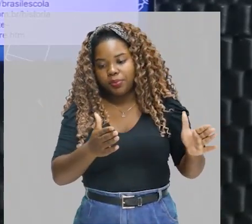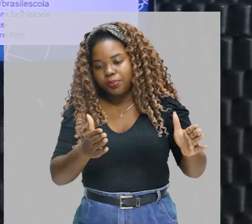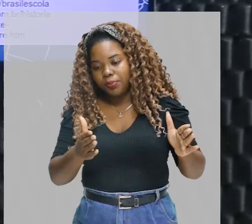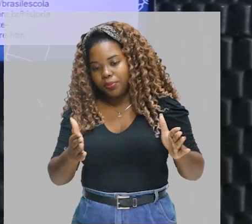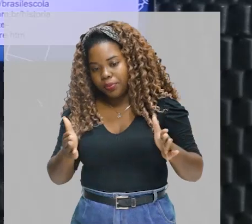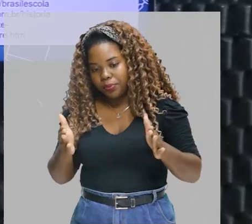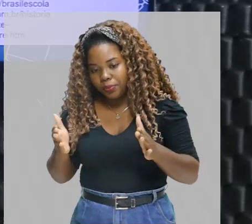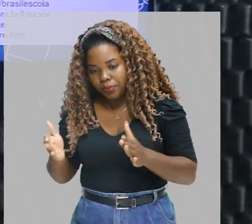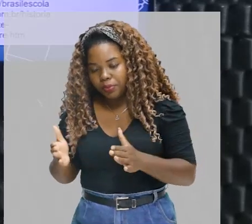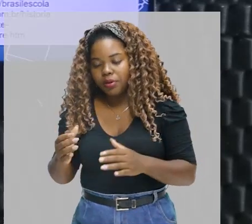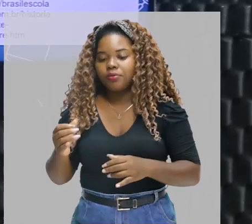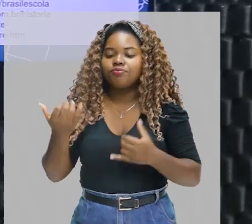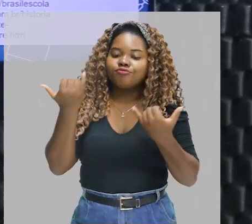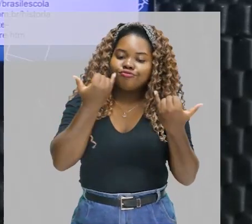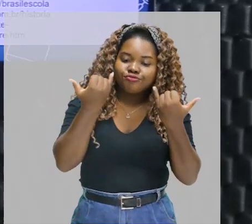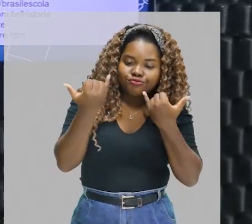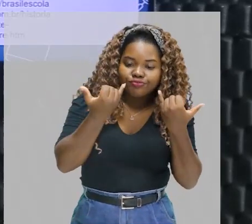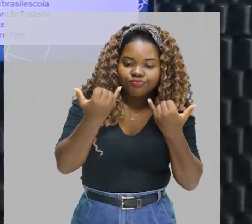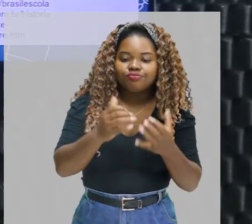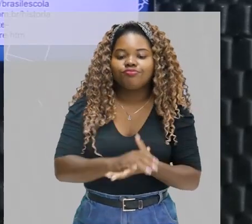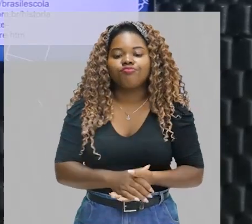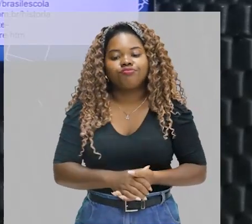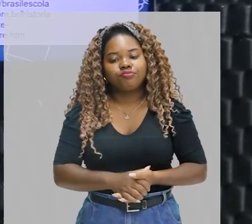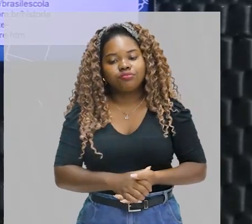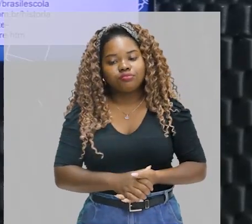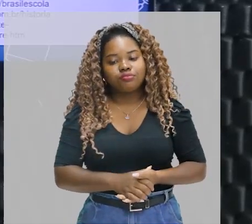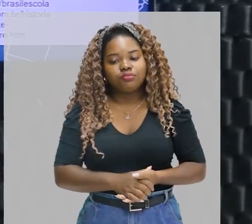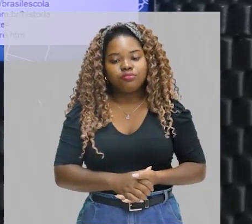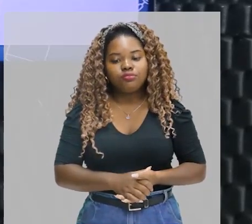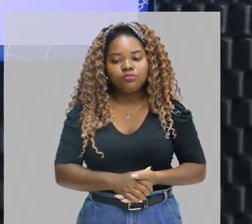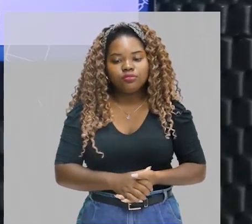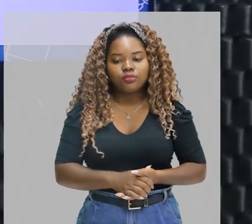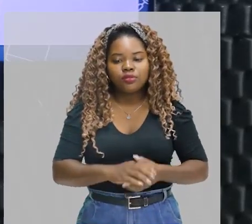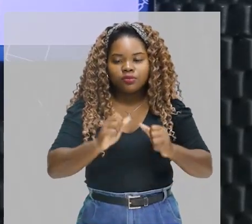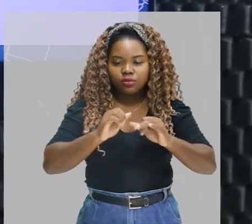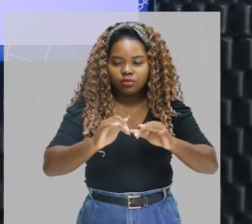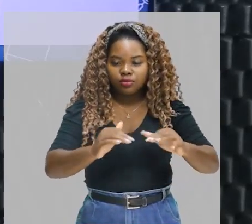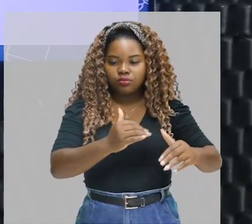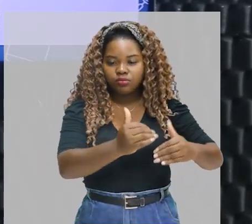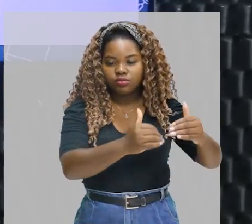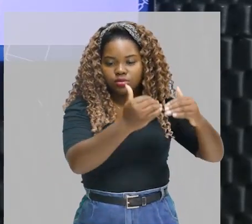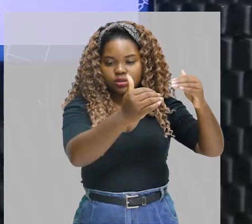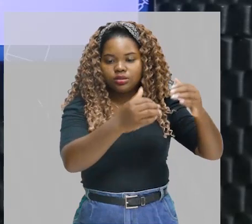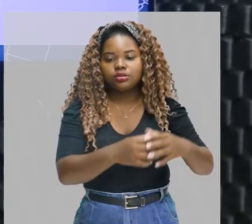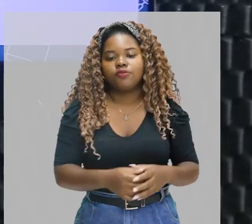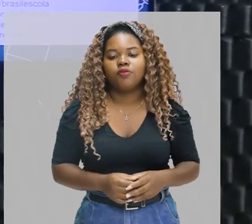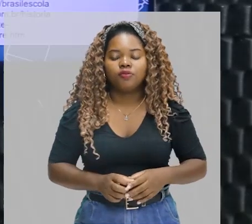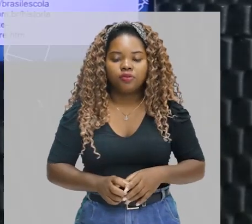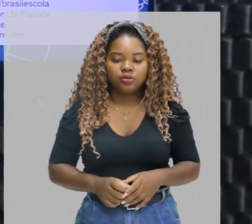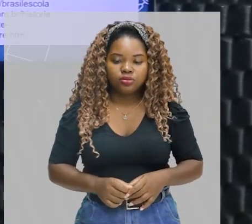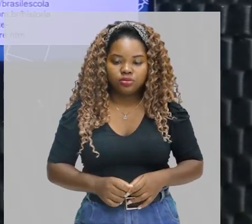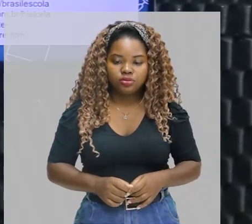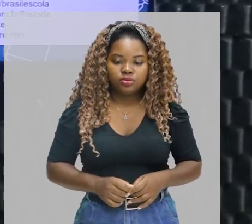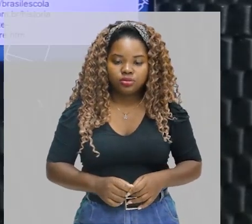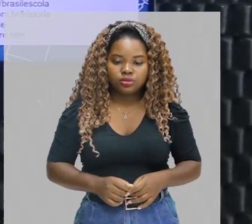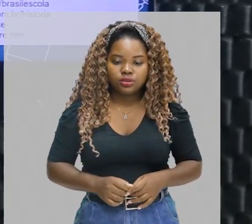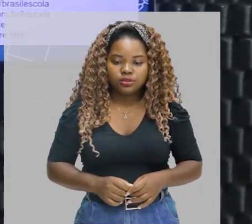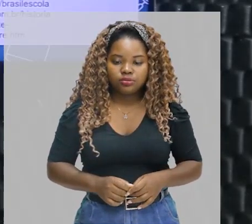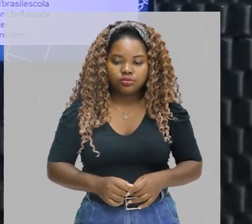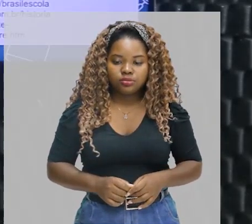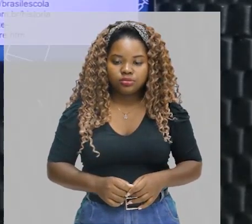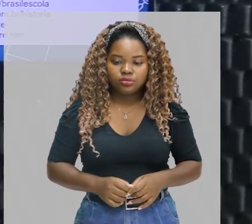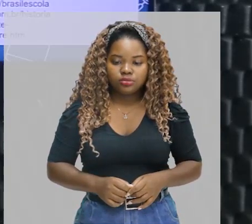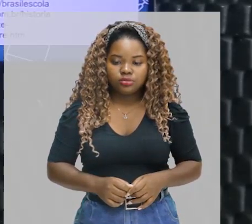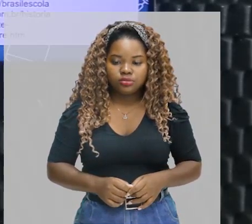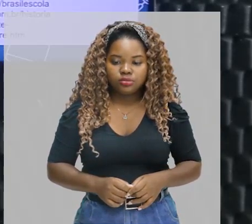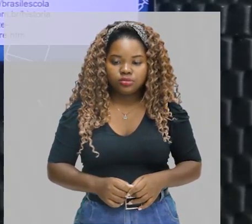de informação, logicamente que ele foi evoluindo, tá certo? Ele foi